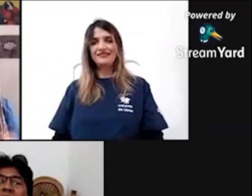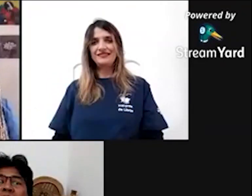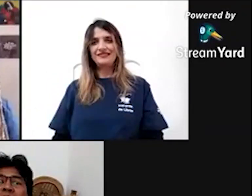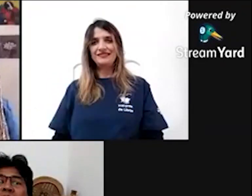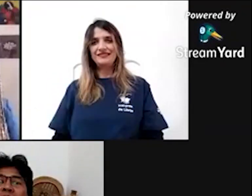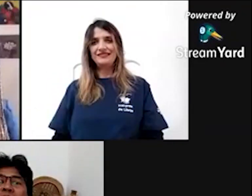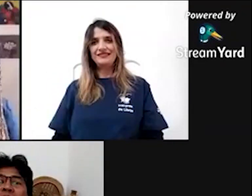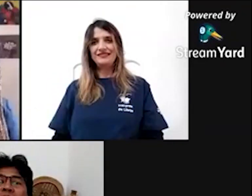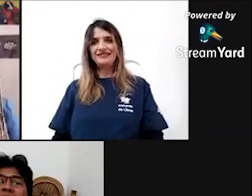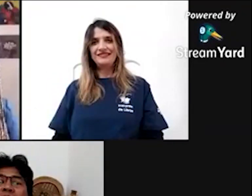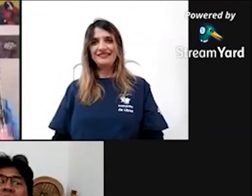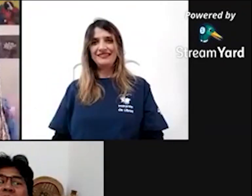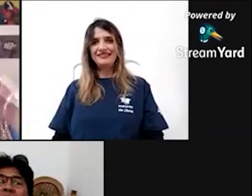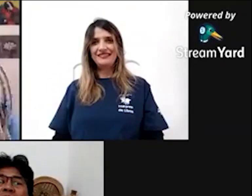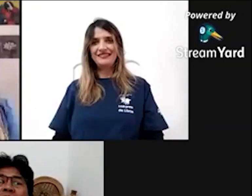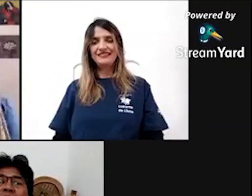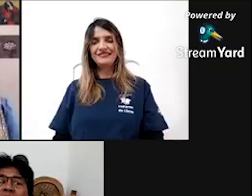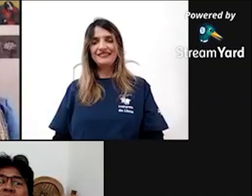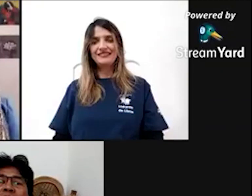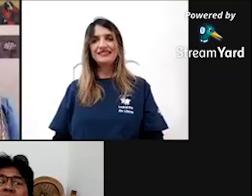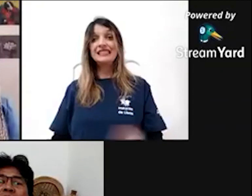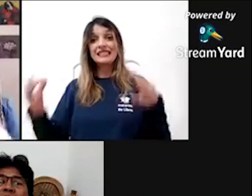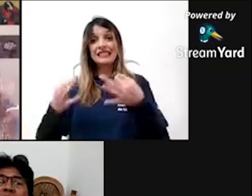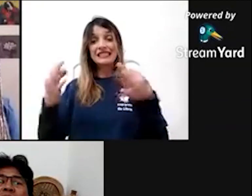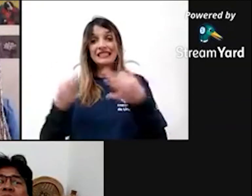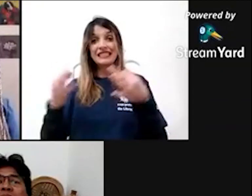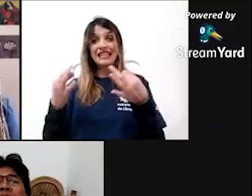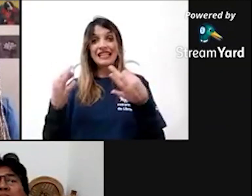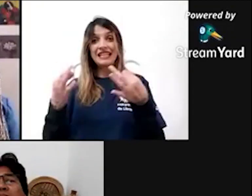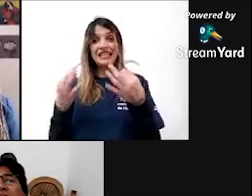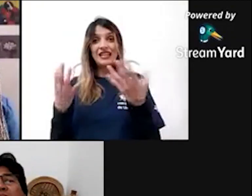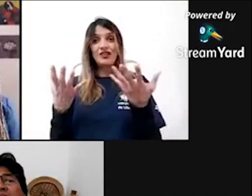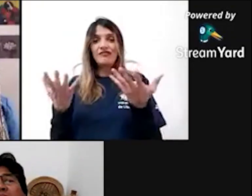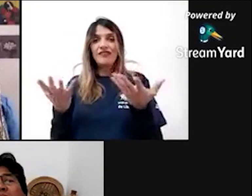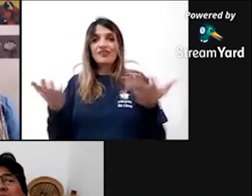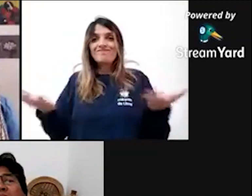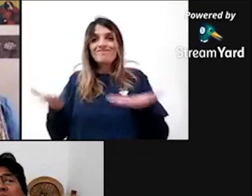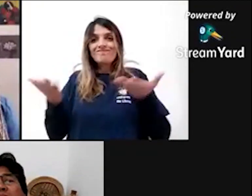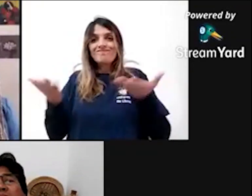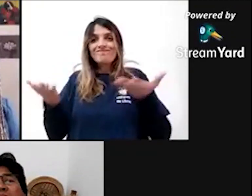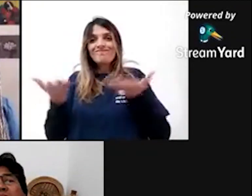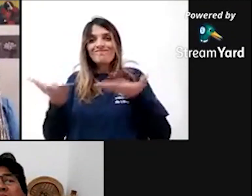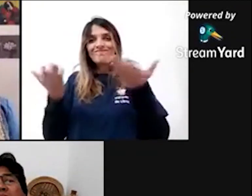apresentação e que certamente vai abrir e vai fazer a gente pensar muito nessa parte.